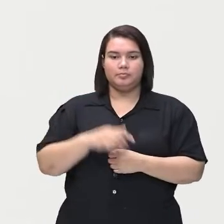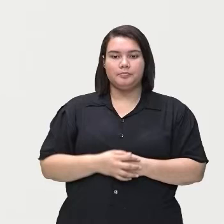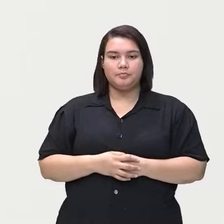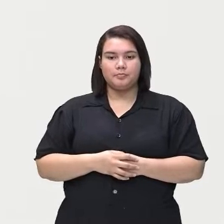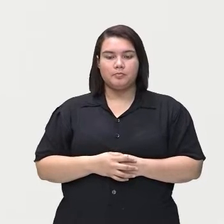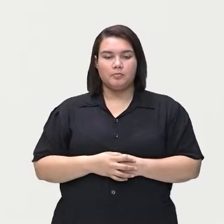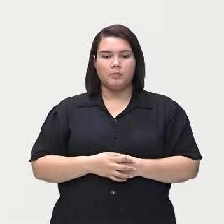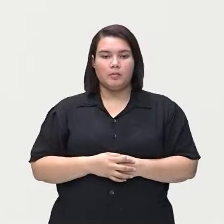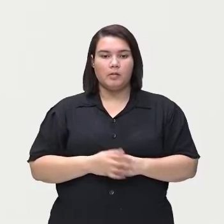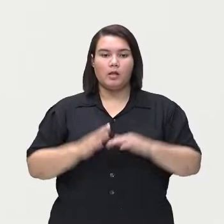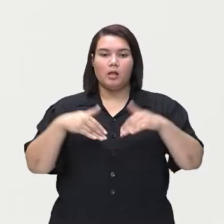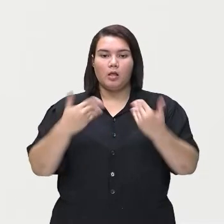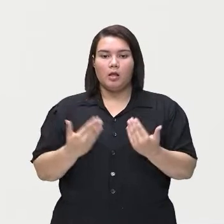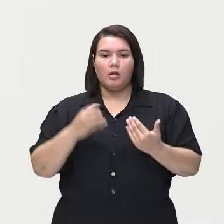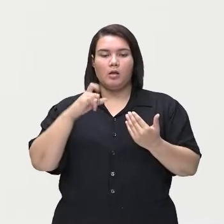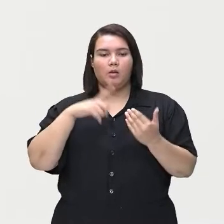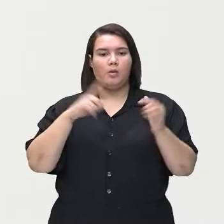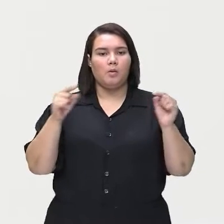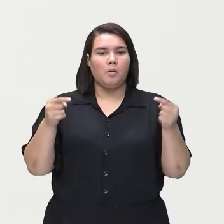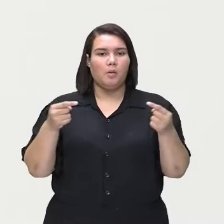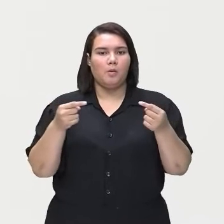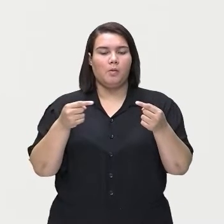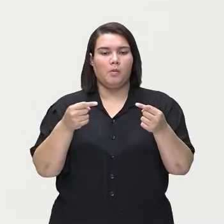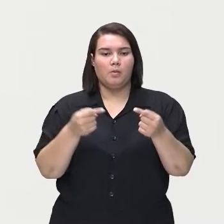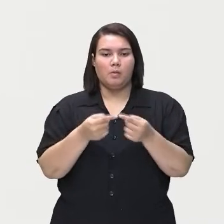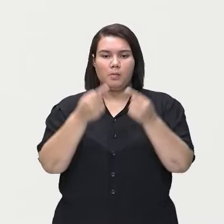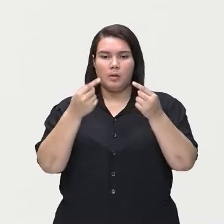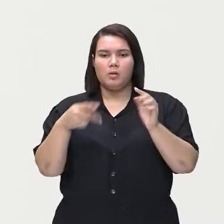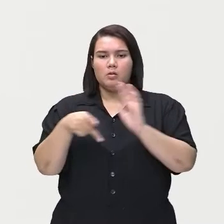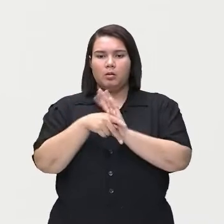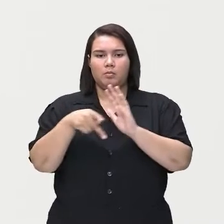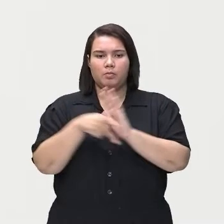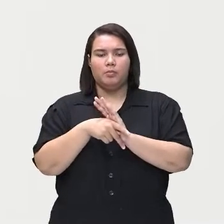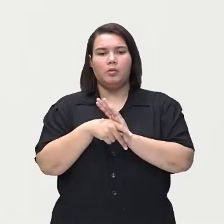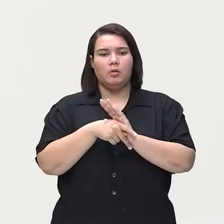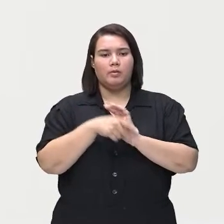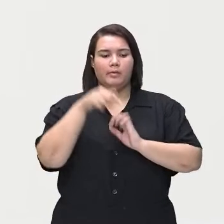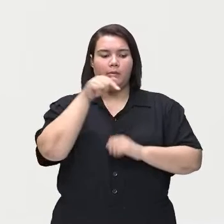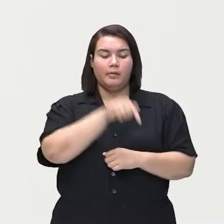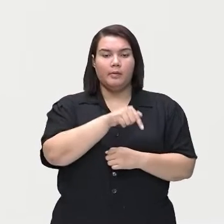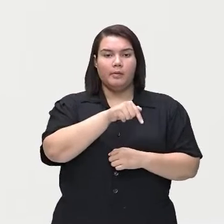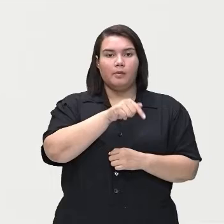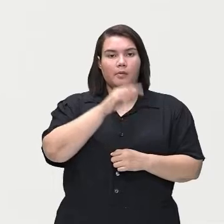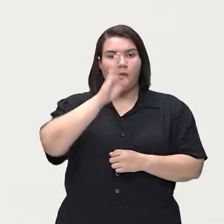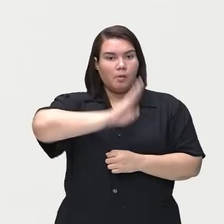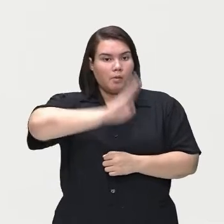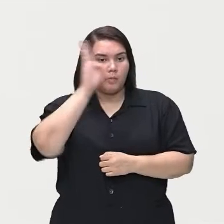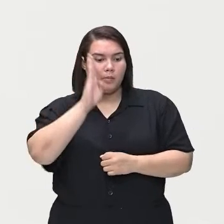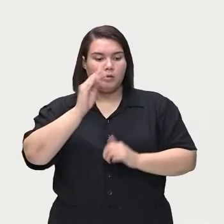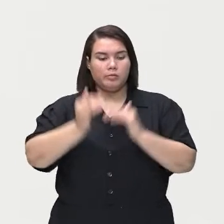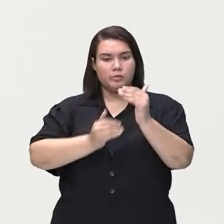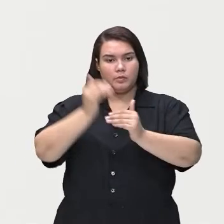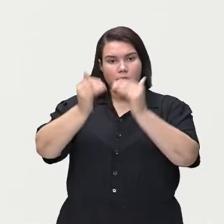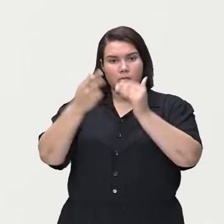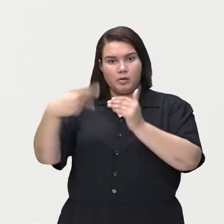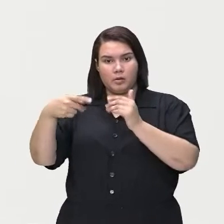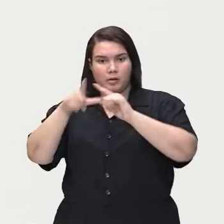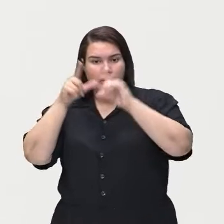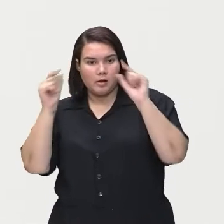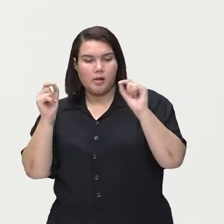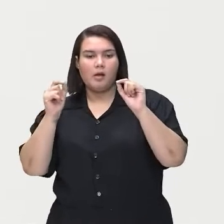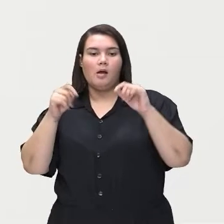Sem essa combinação de ideais romanos, desenvolvimento grego, o